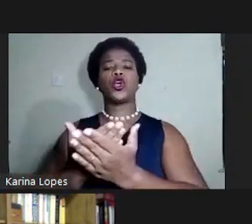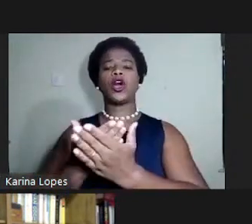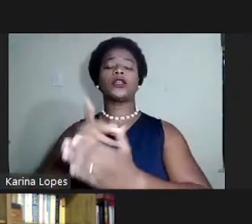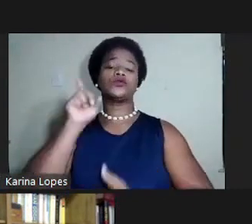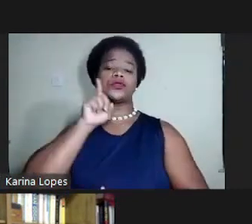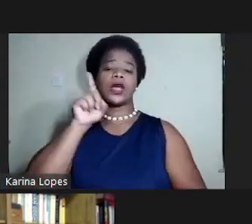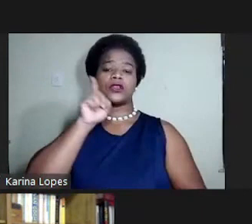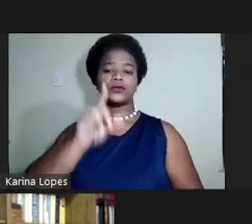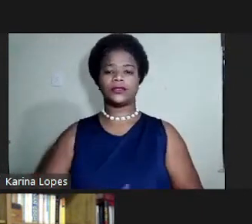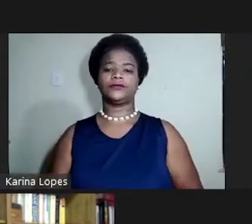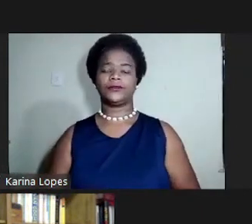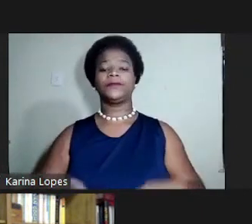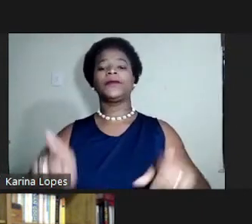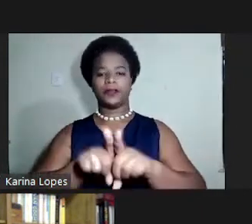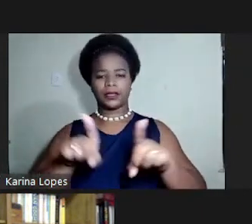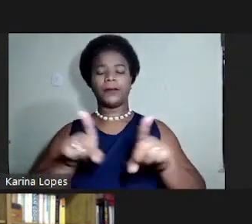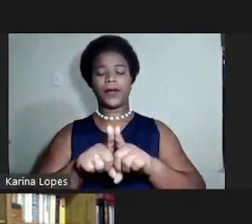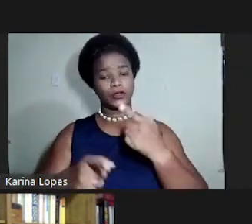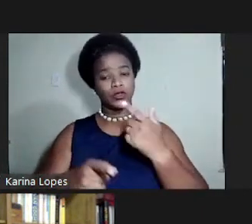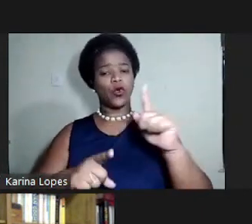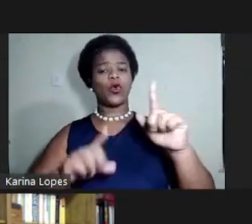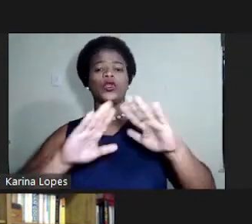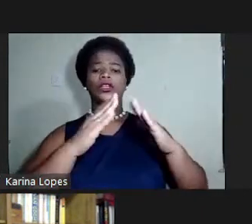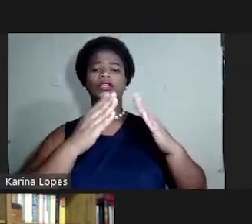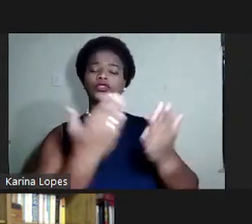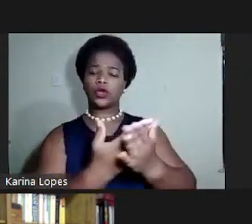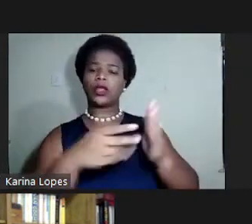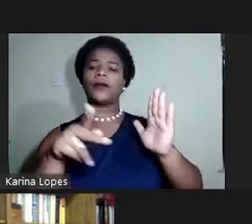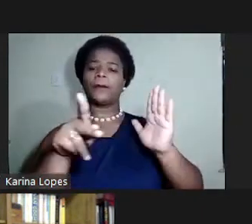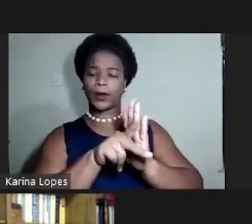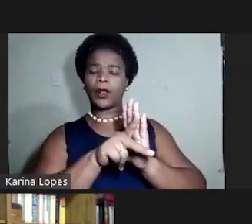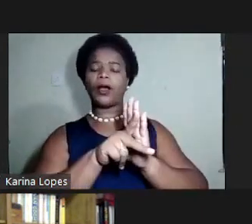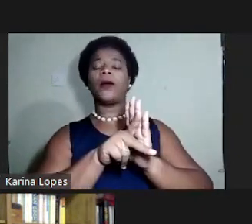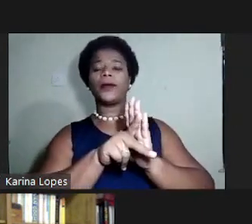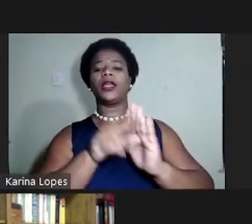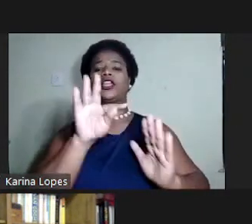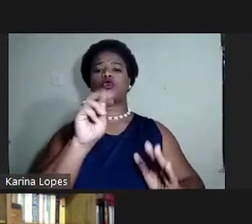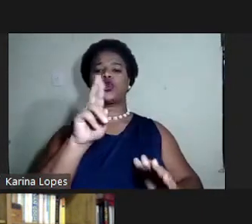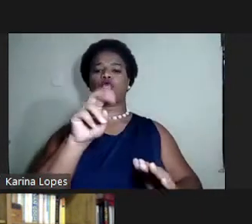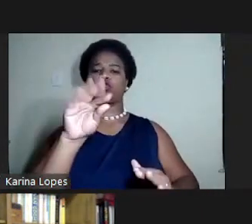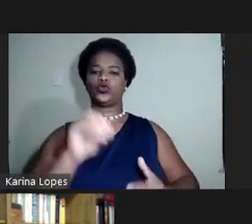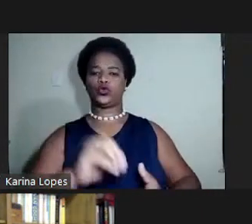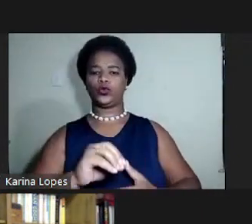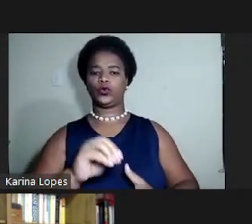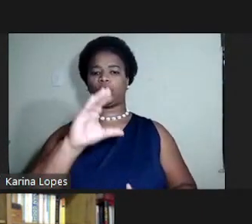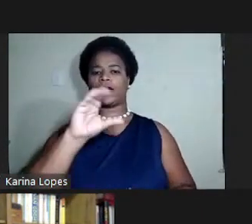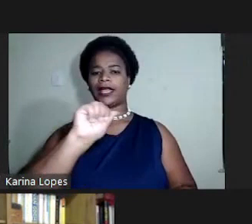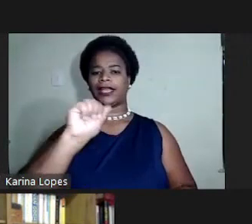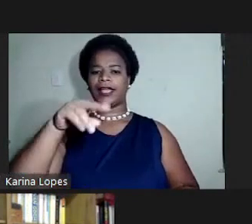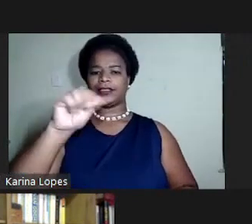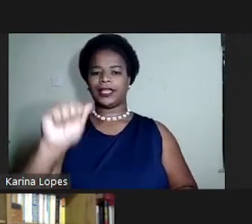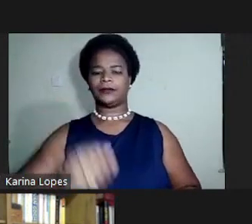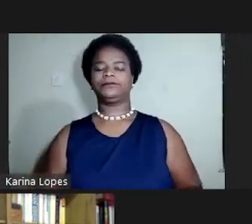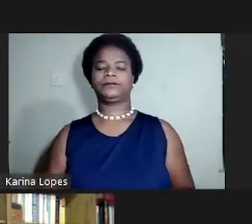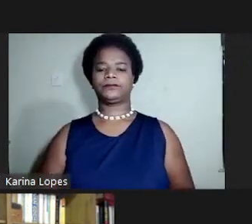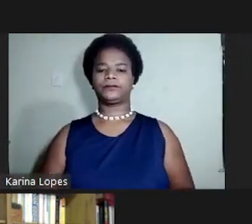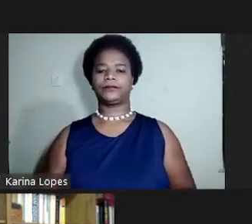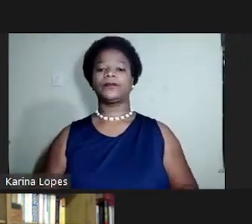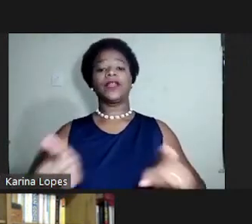no Emmanuel College da Victor University, em Toronto, no Canadá. Integrou ainda a Assembleia da